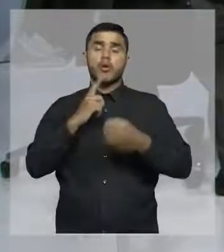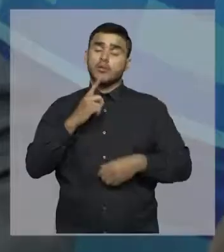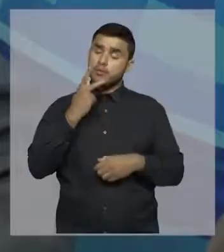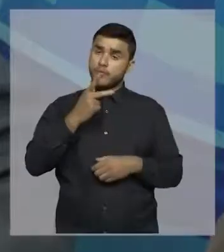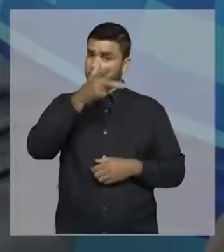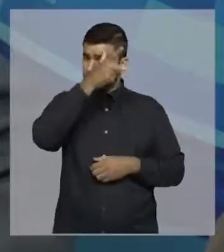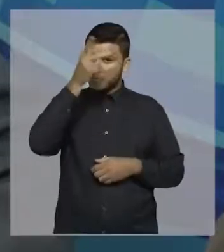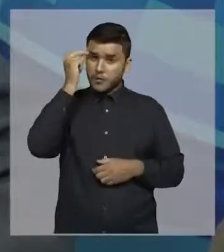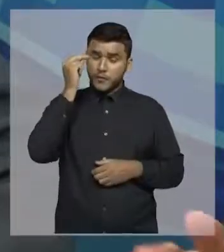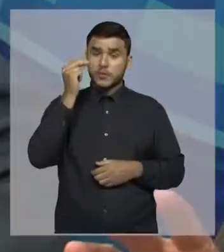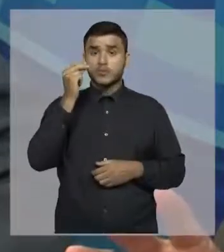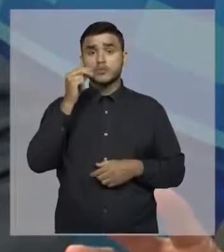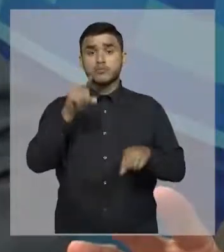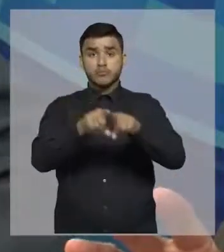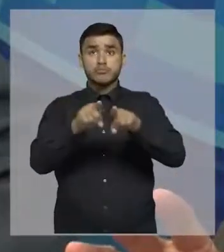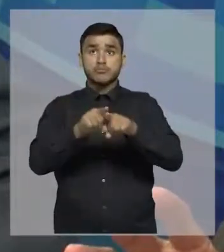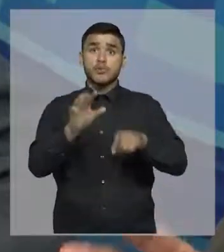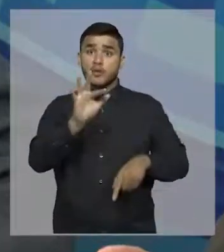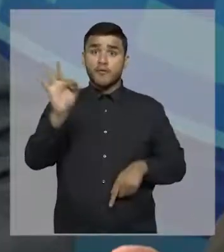para